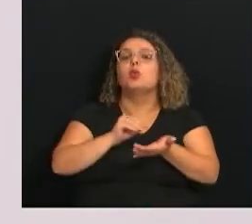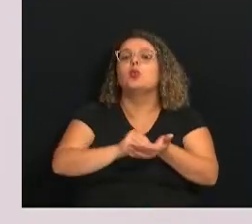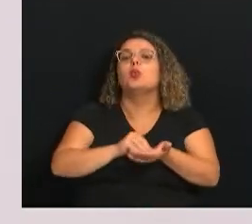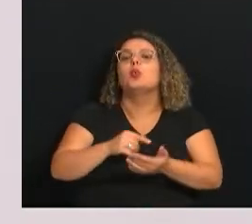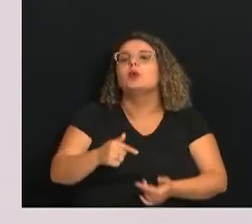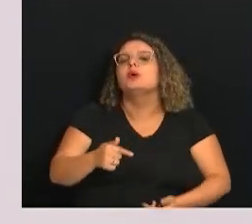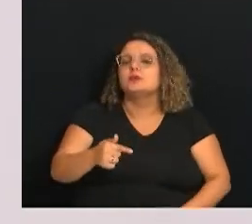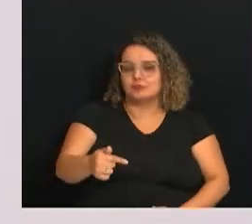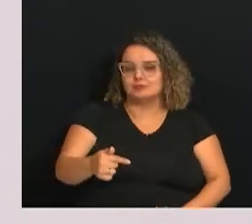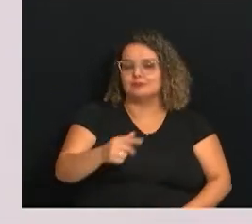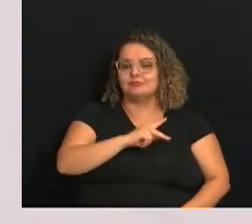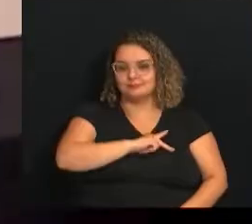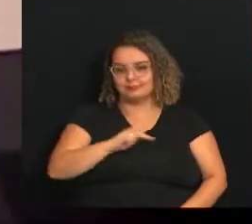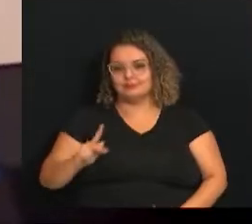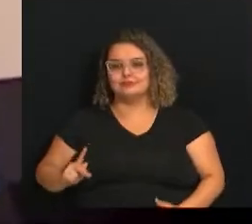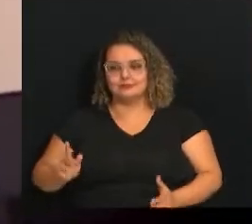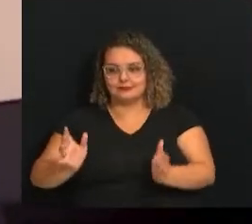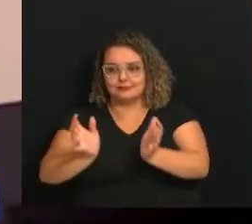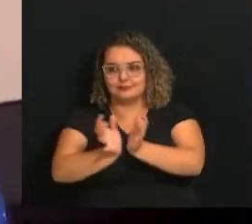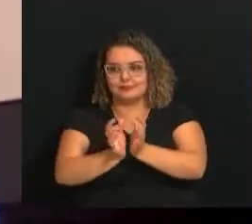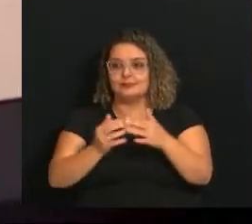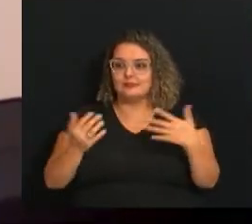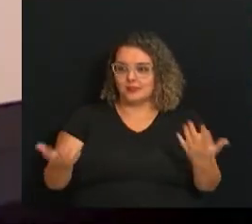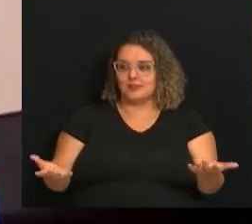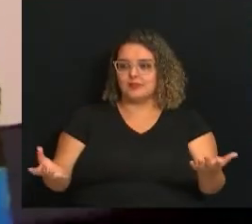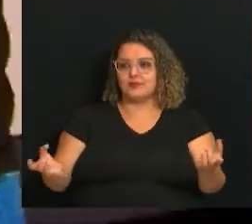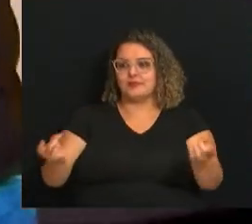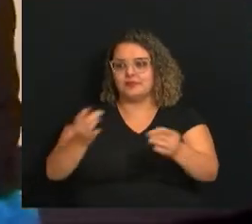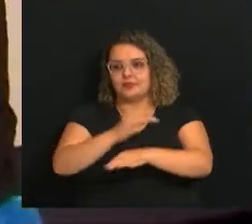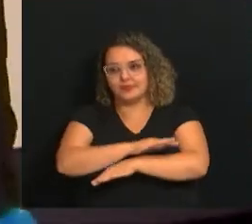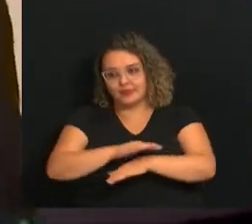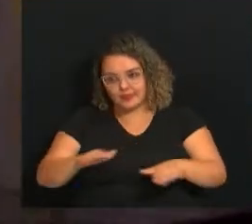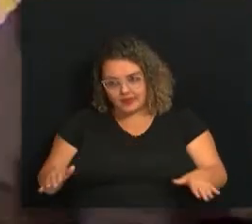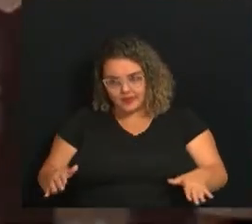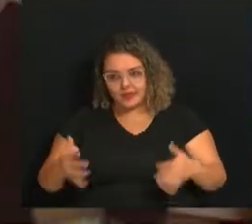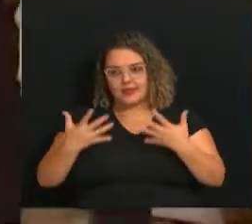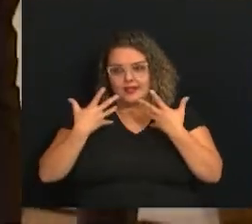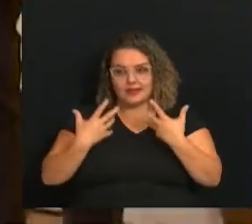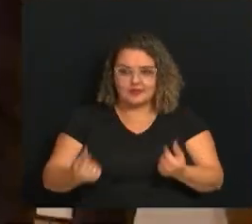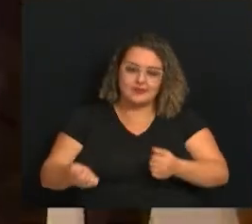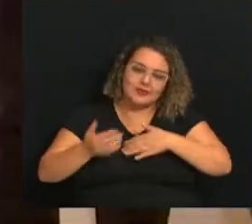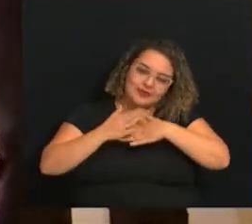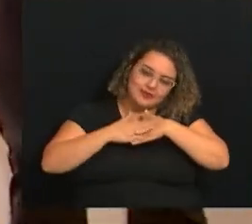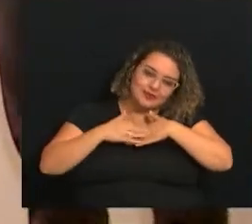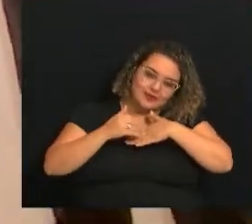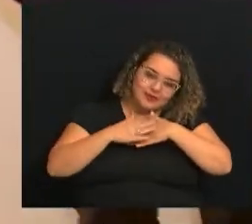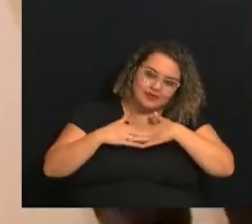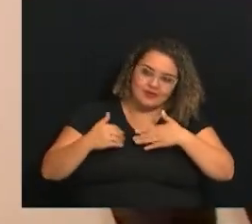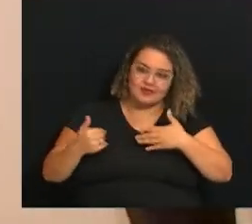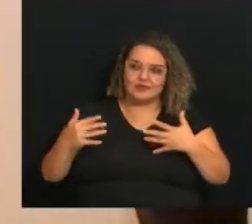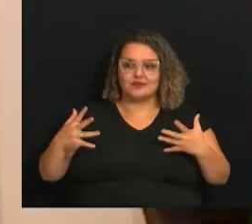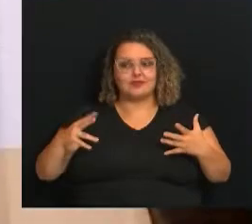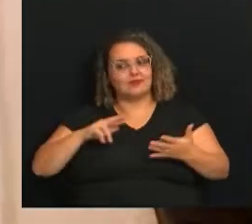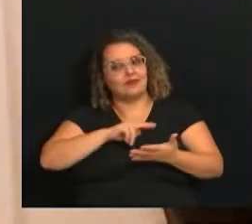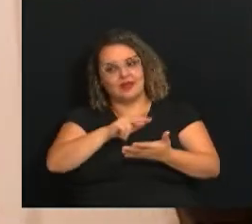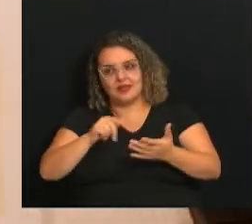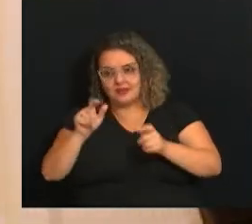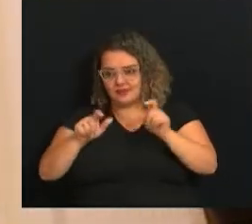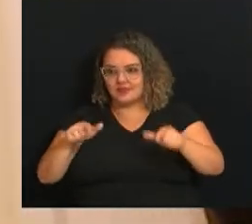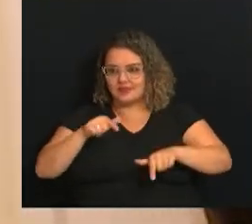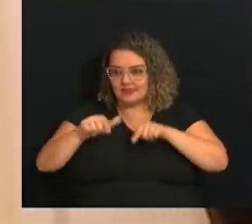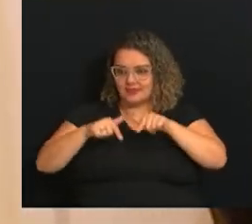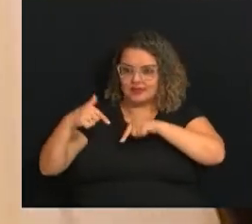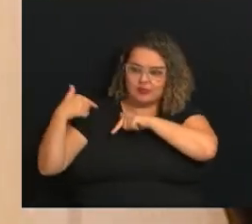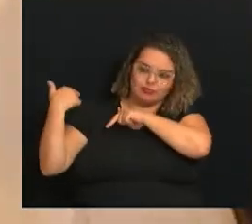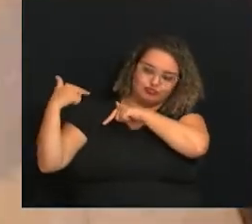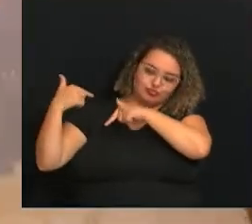como presidente da ONG, mas encerra essa trajetória recebendo o carinho de muitas pessoas com quem trabalhou por todos